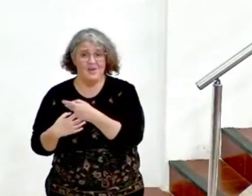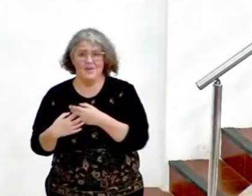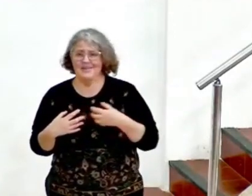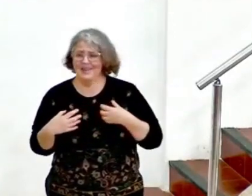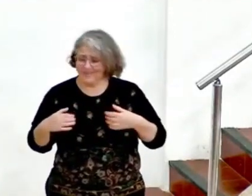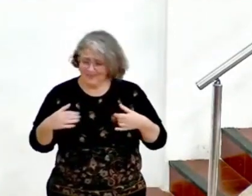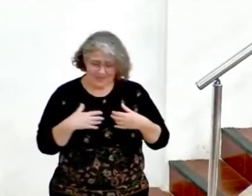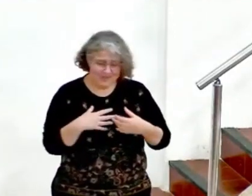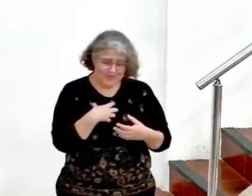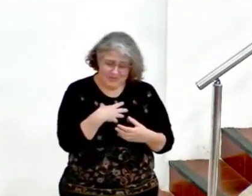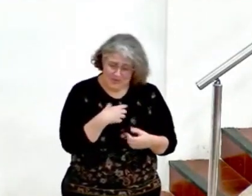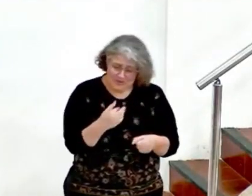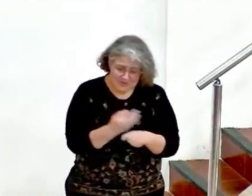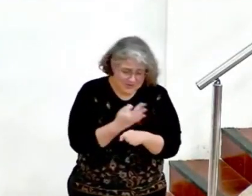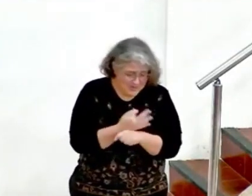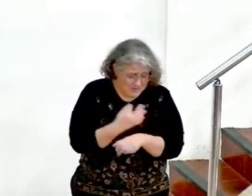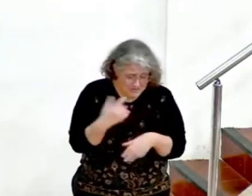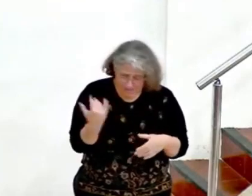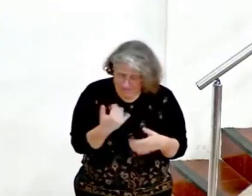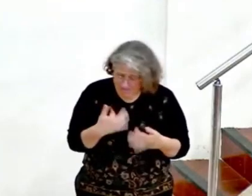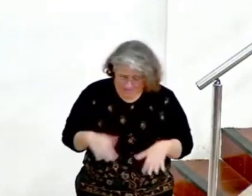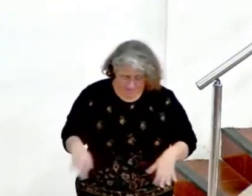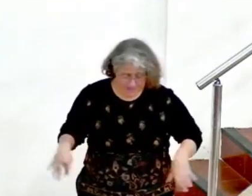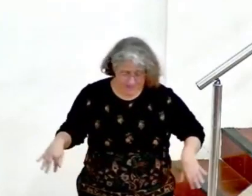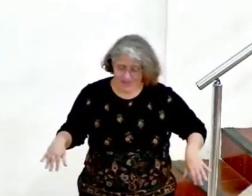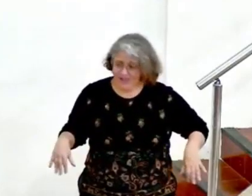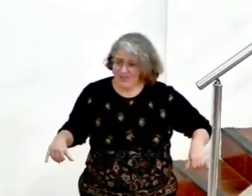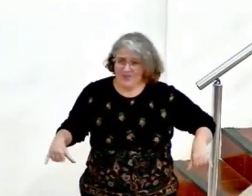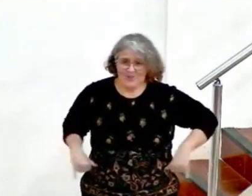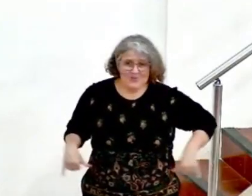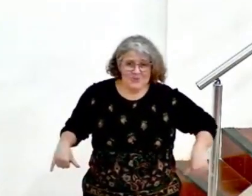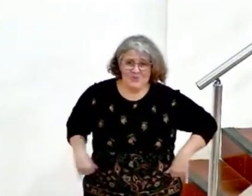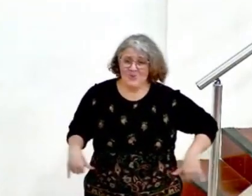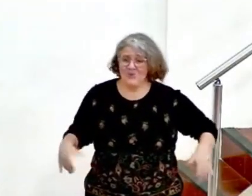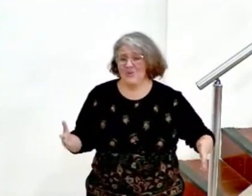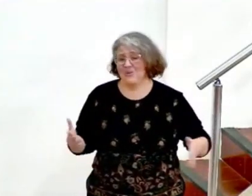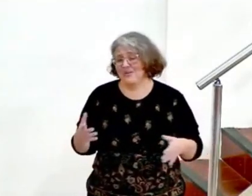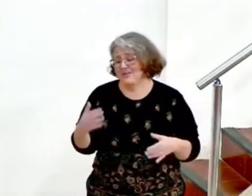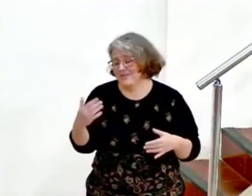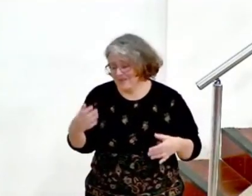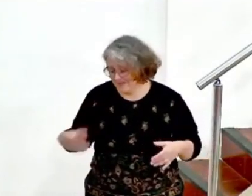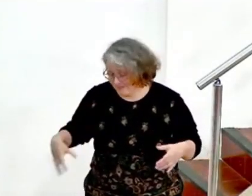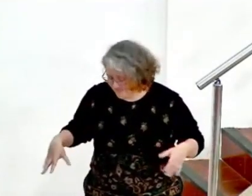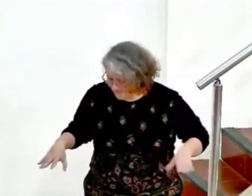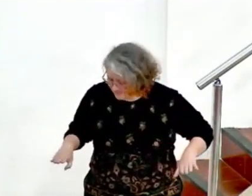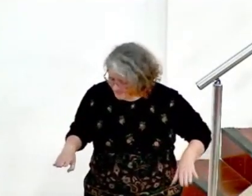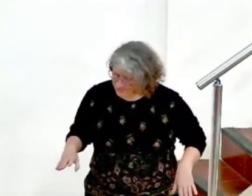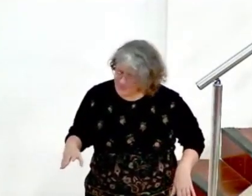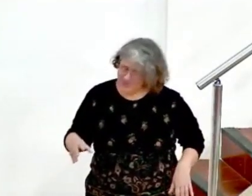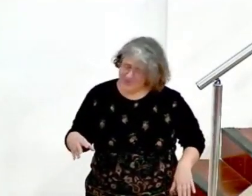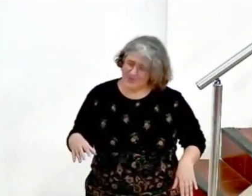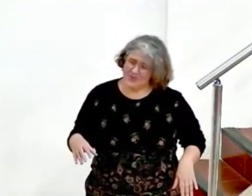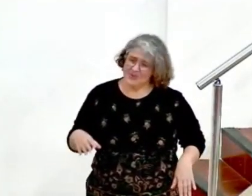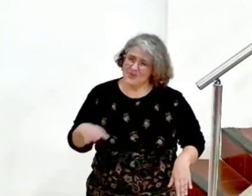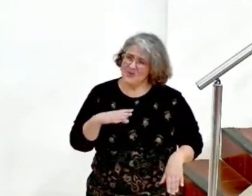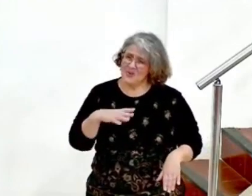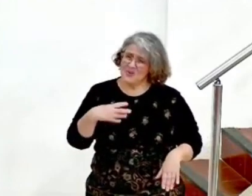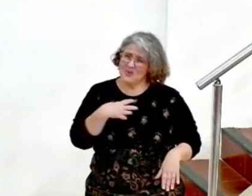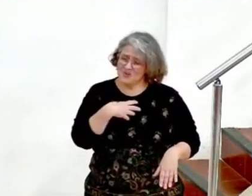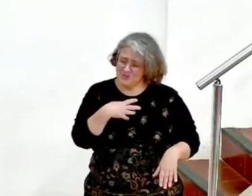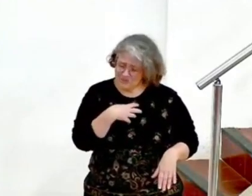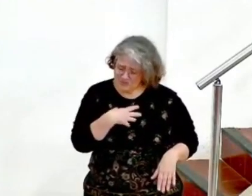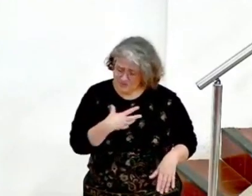dor, tanta angústia, tanto sofrimento, mediante as lutas vividas no seu passado, e que estão, de alguma